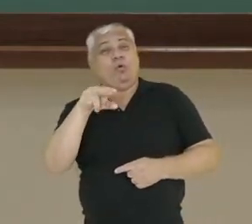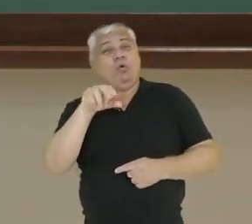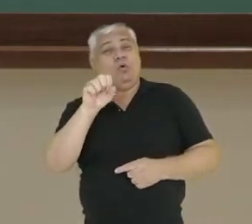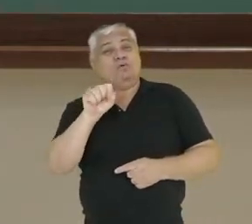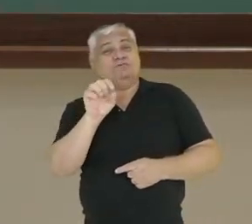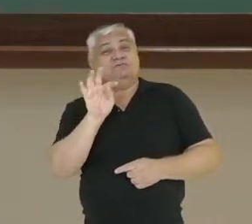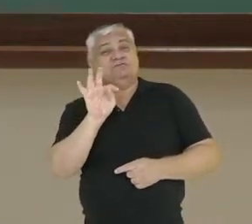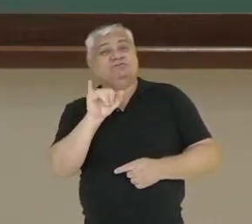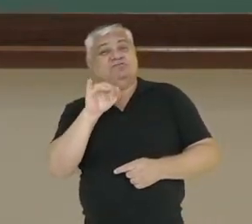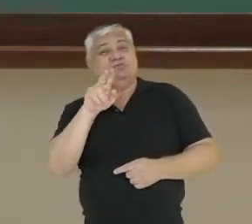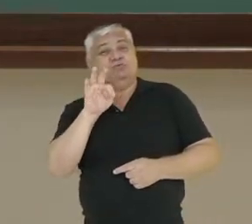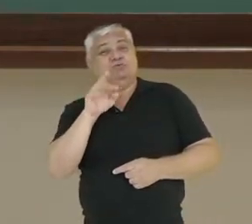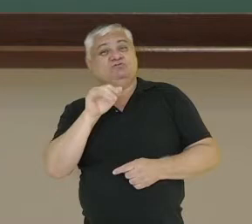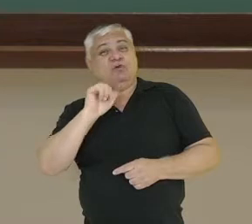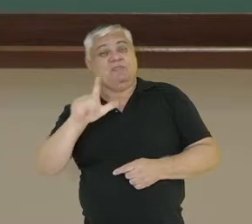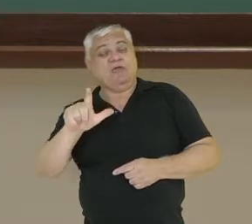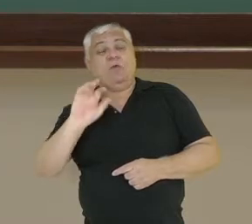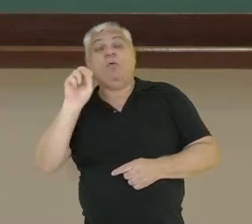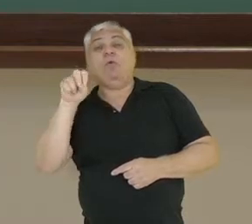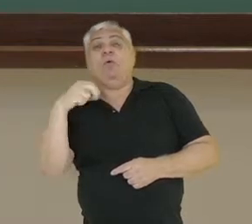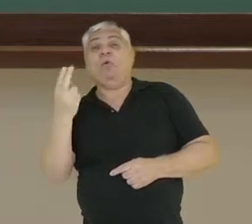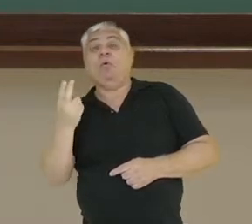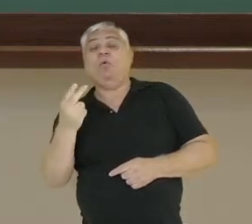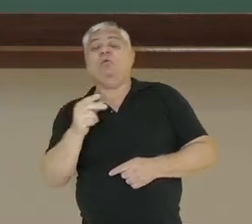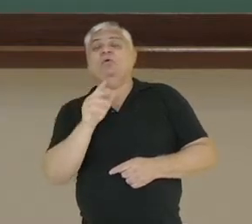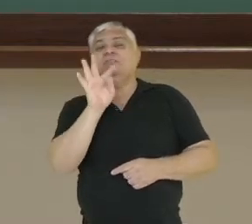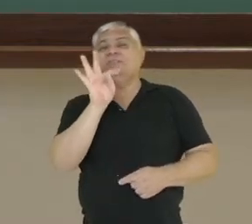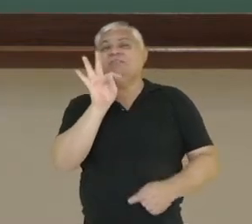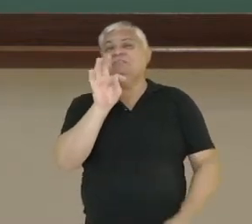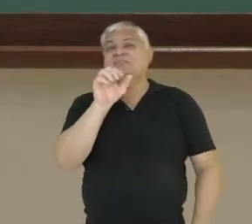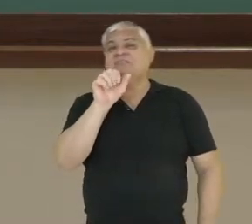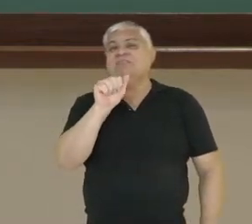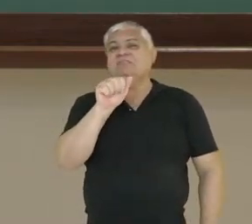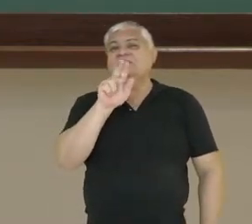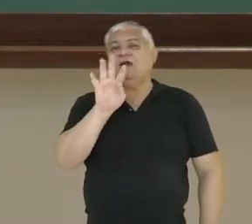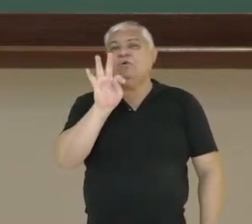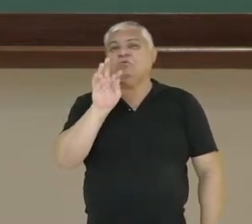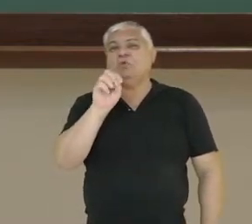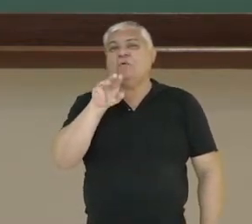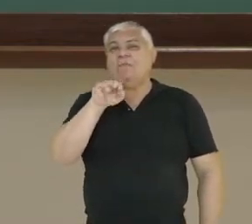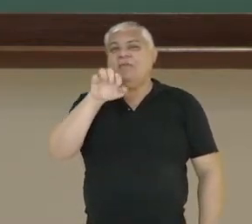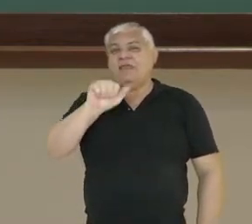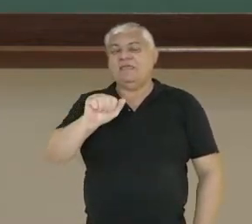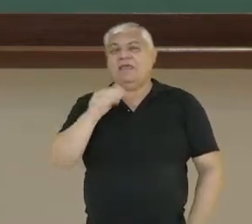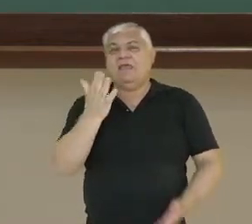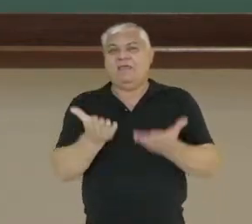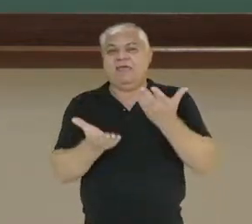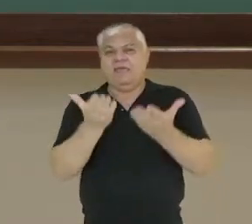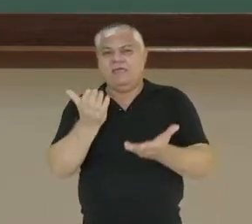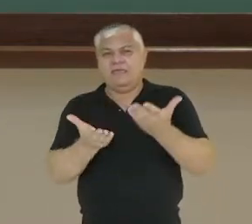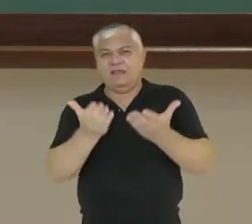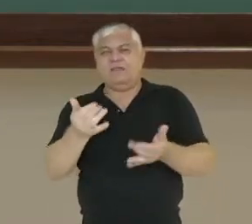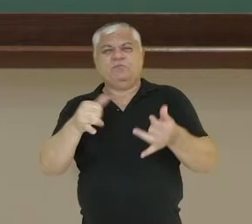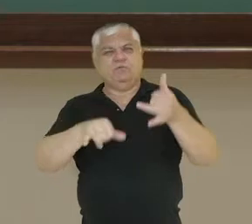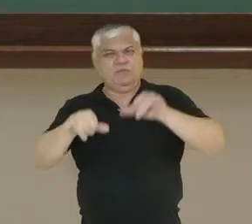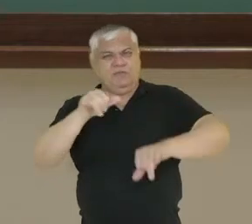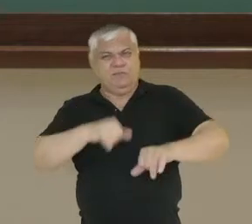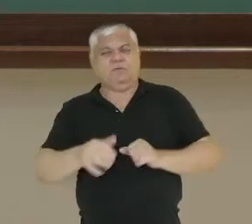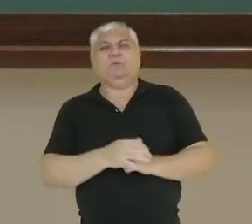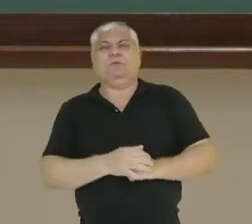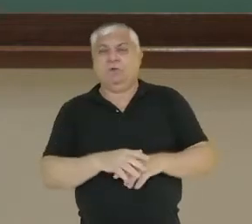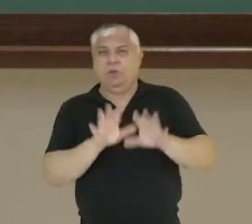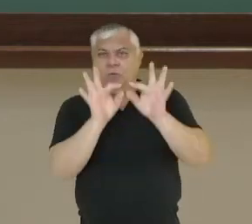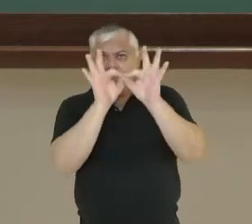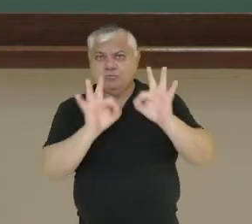constitucional, em específico tautomeria e também equilíbrio químico.